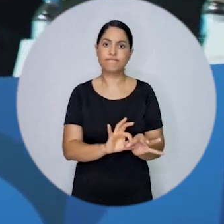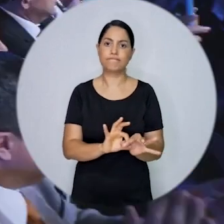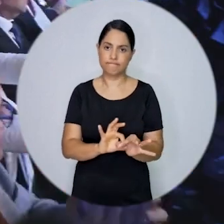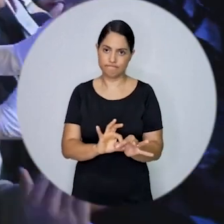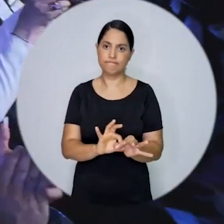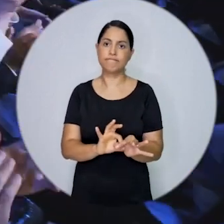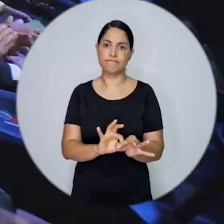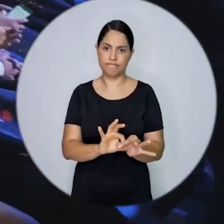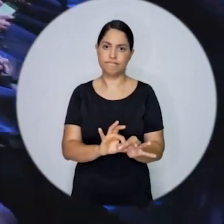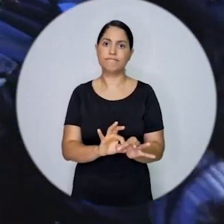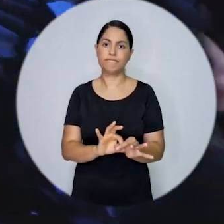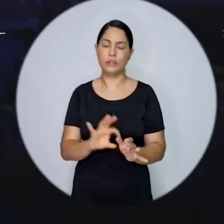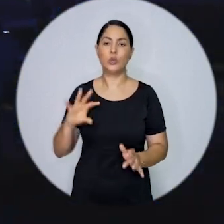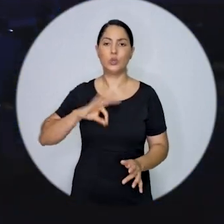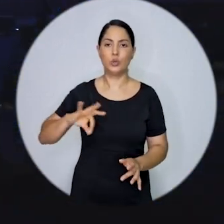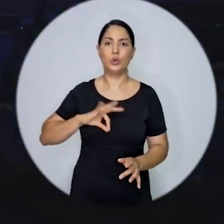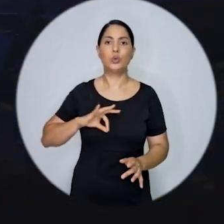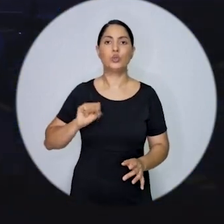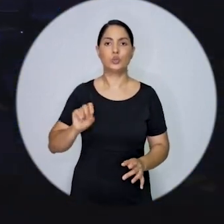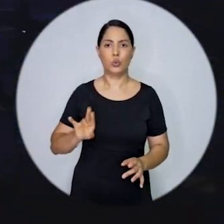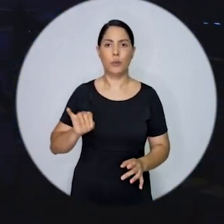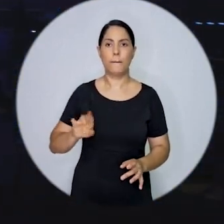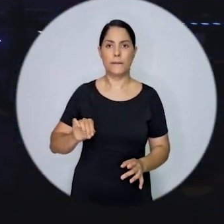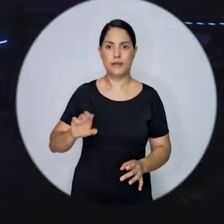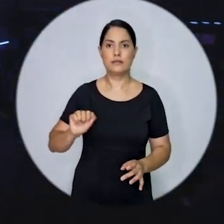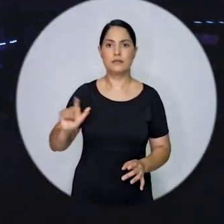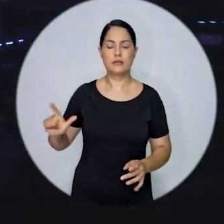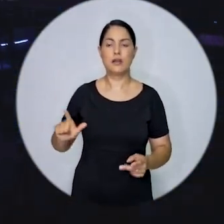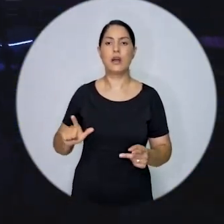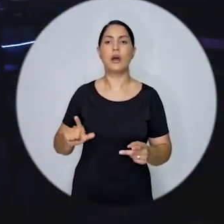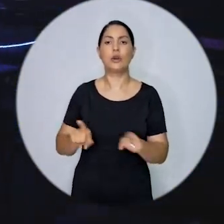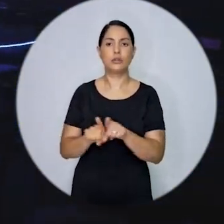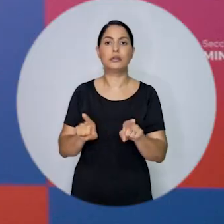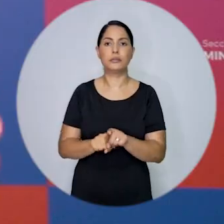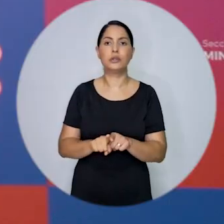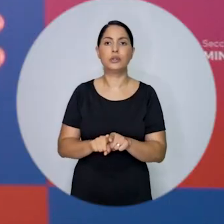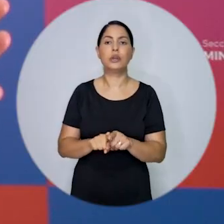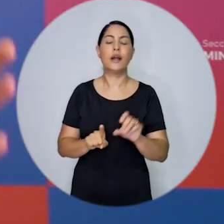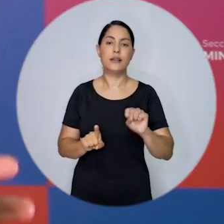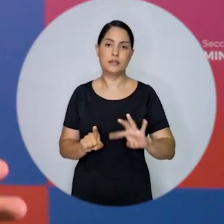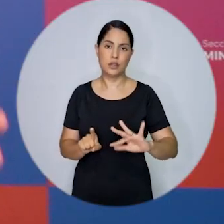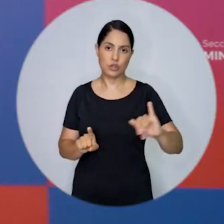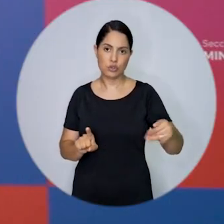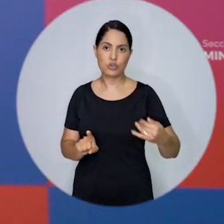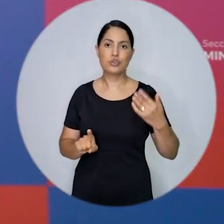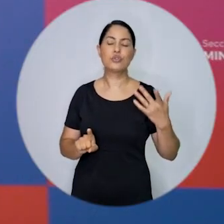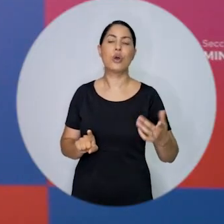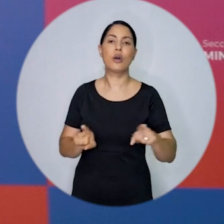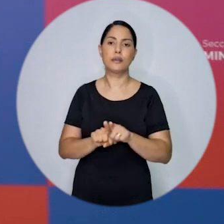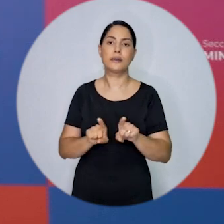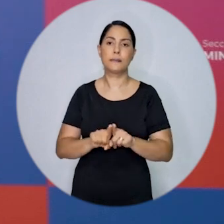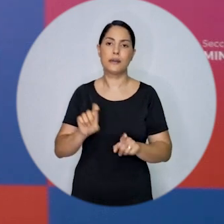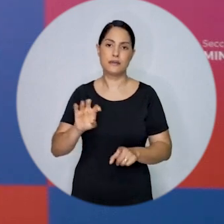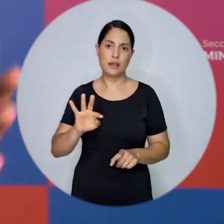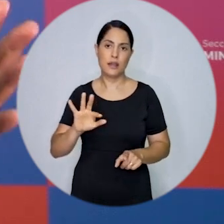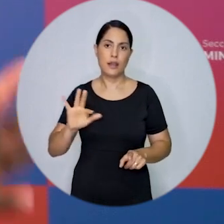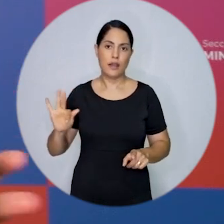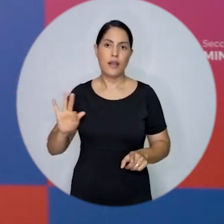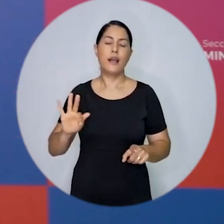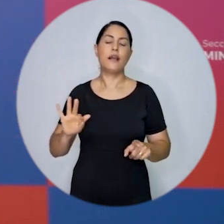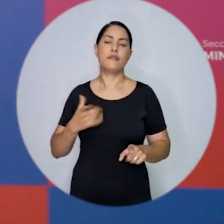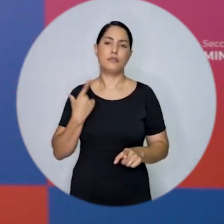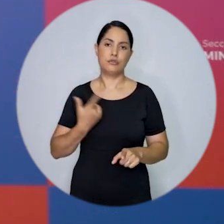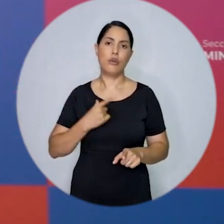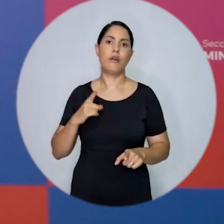âmbito do honorário sucumbencial, na valorização desses honorários no âmbito do STJ Supremo, a nossa luta que